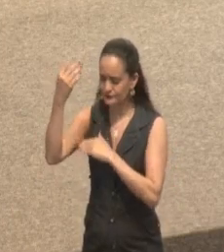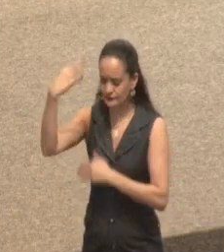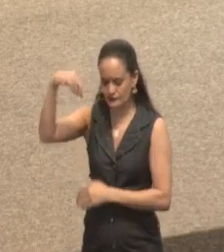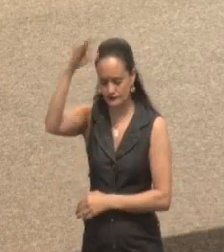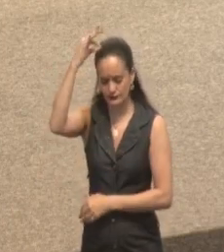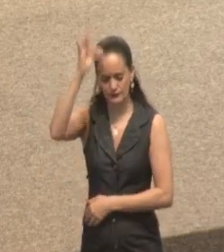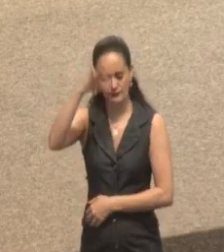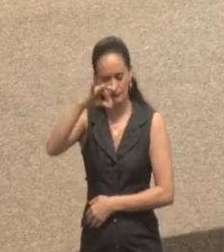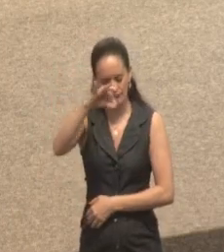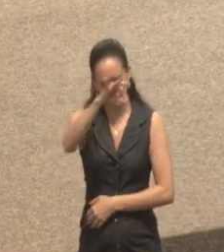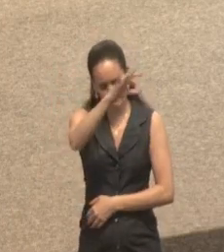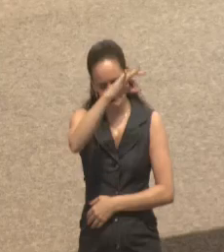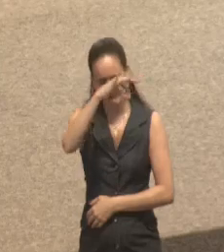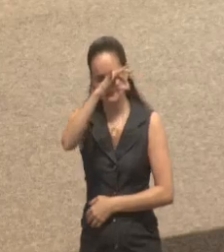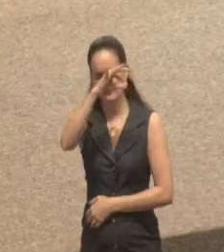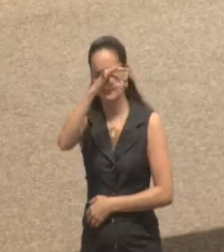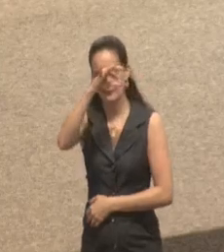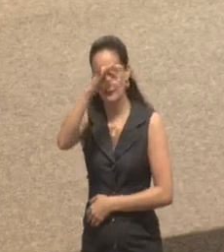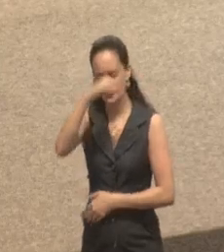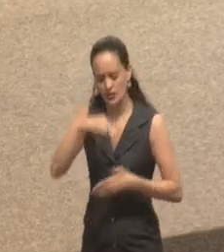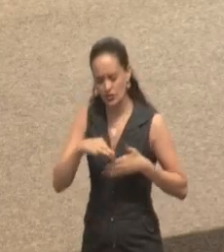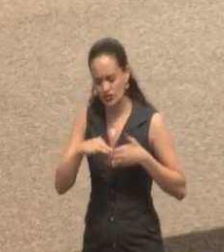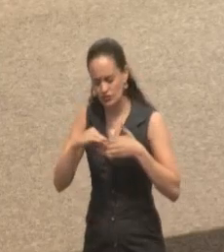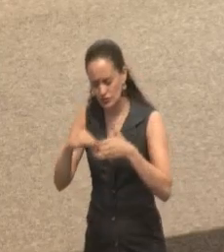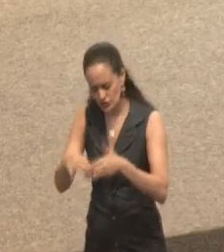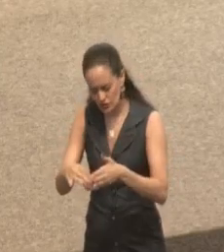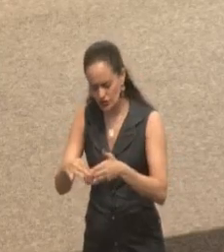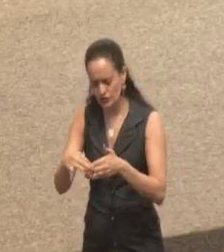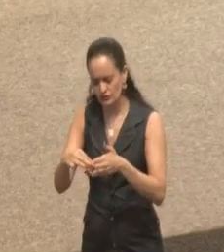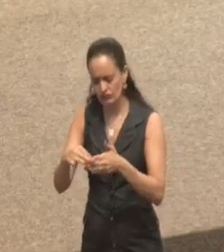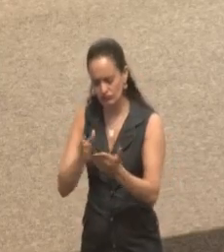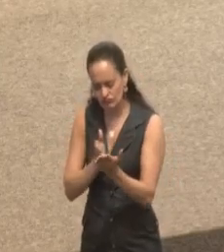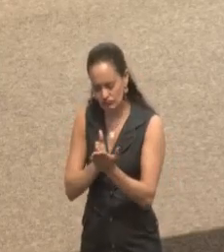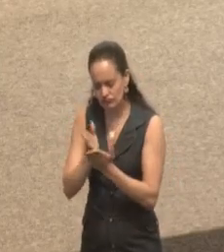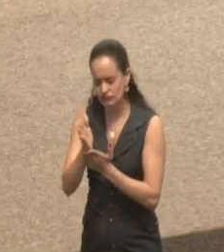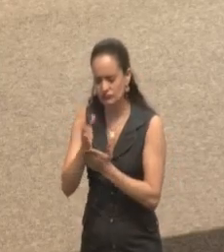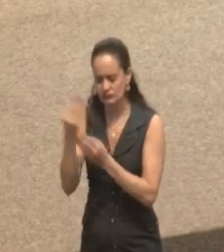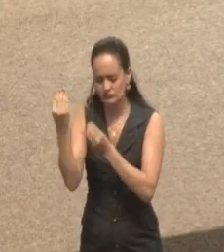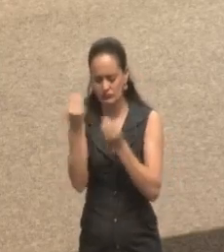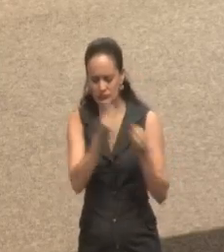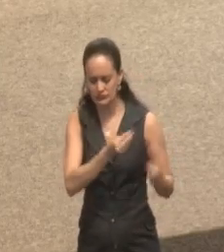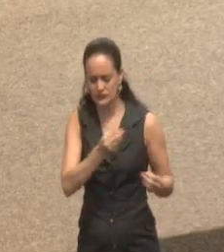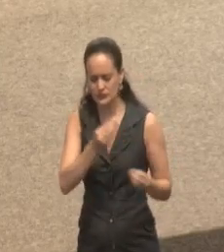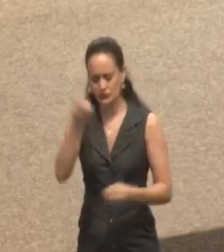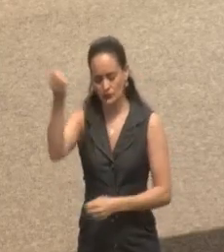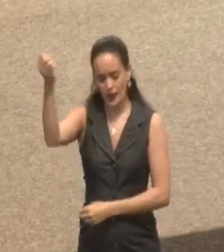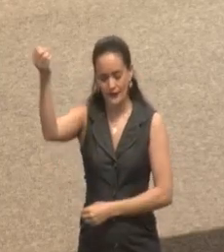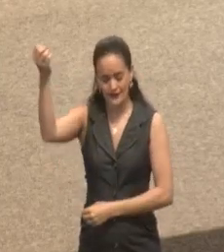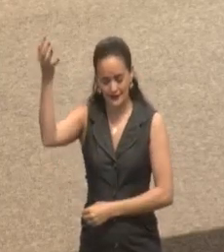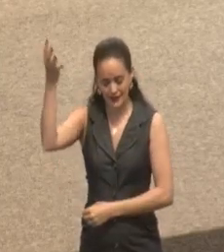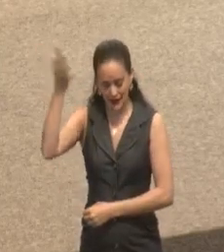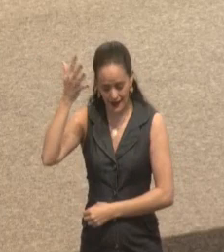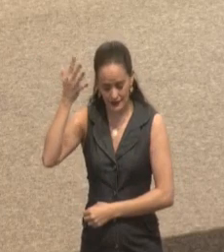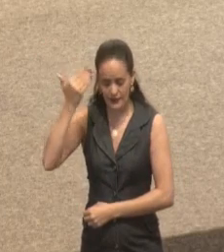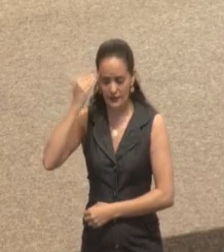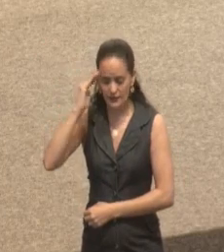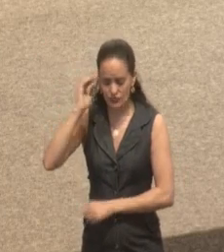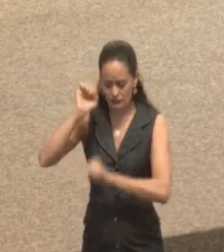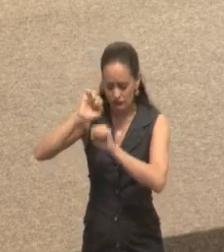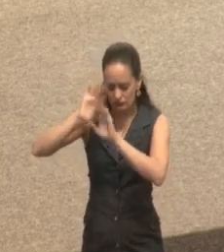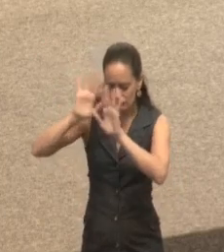sobre eles, orientando, dirigindo-os, derramando porção dobrada da tua graça, dando